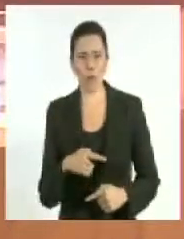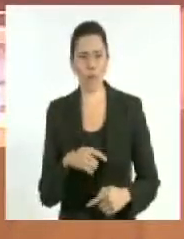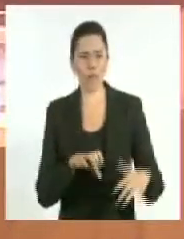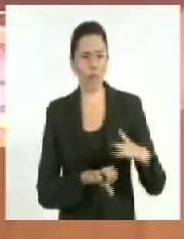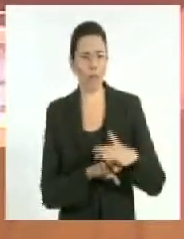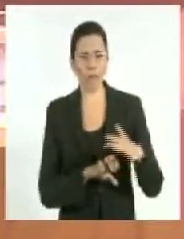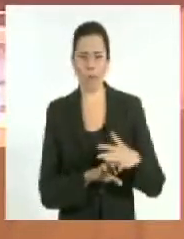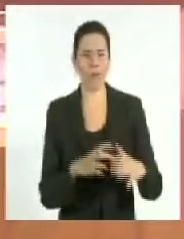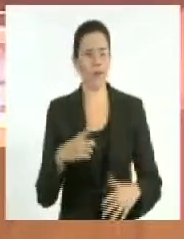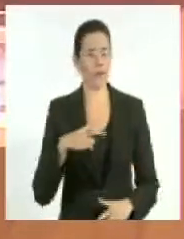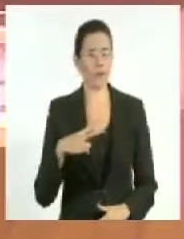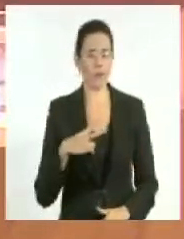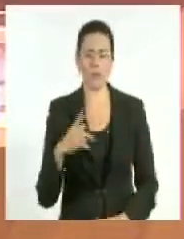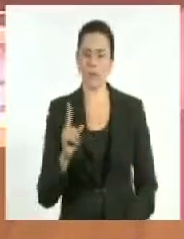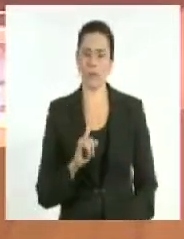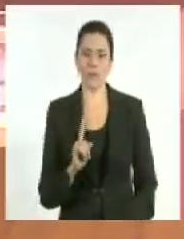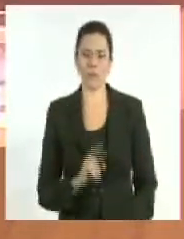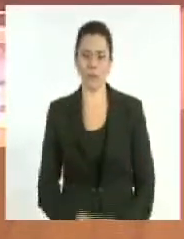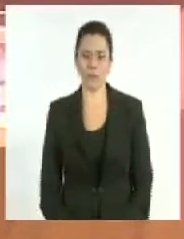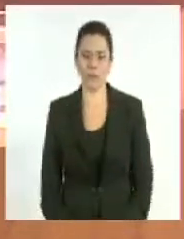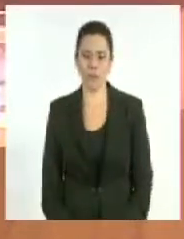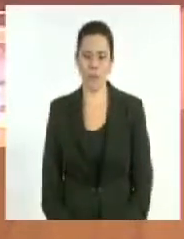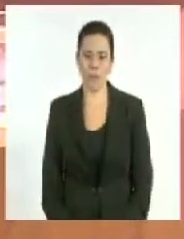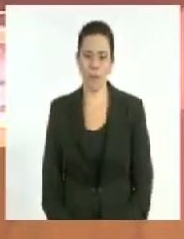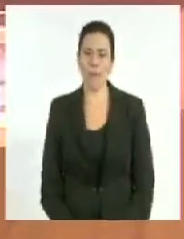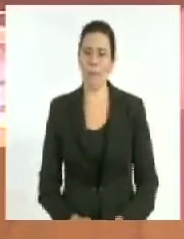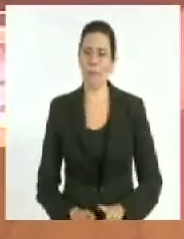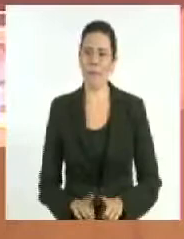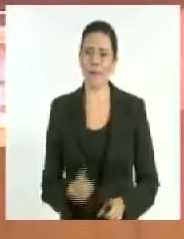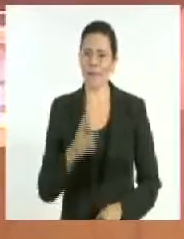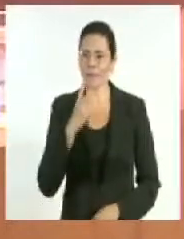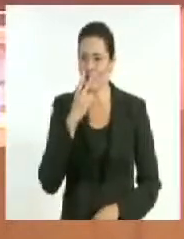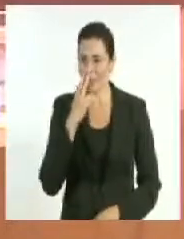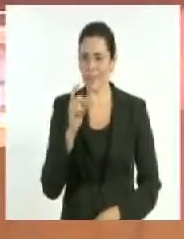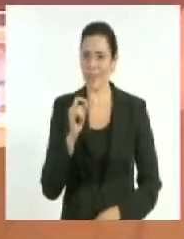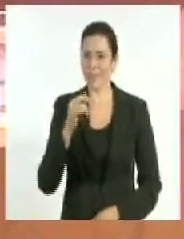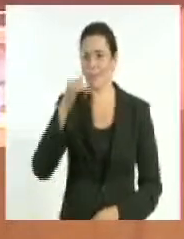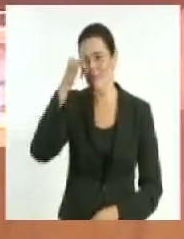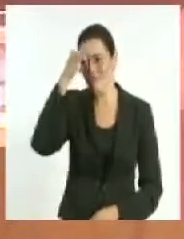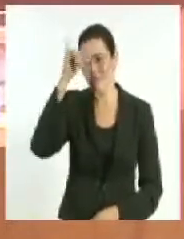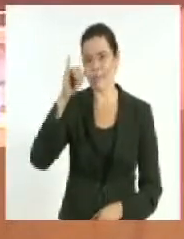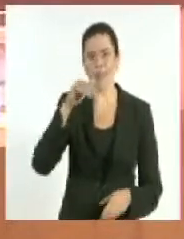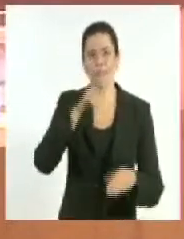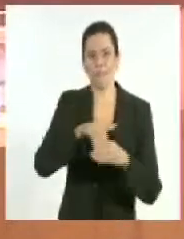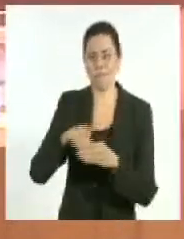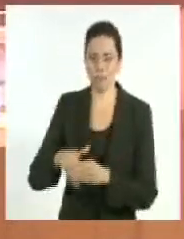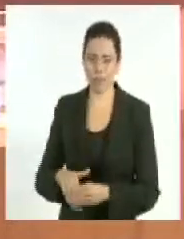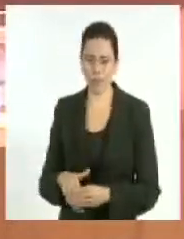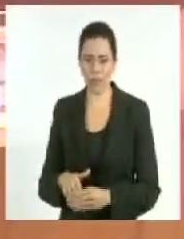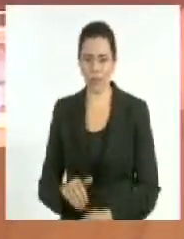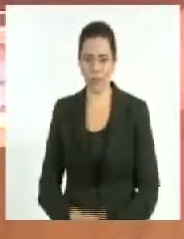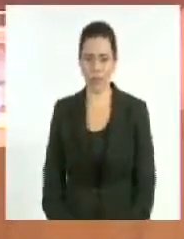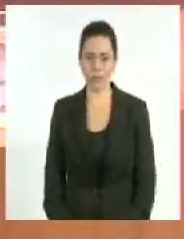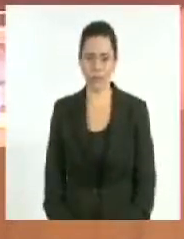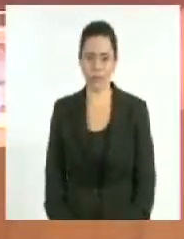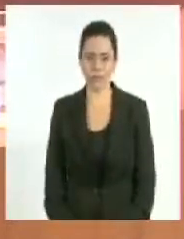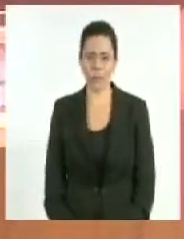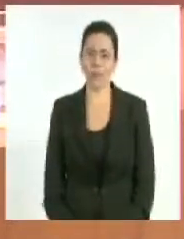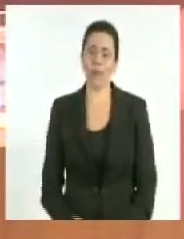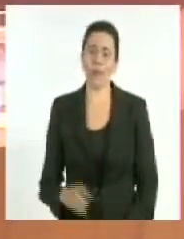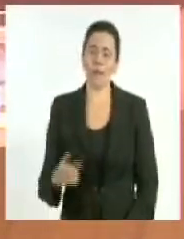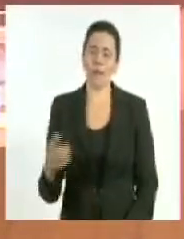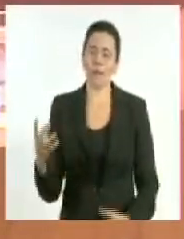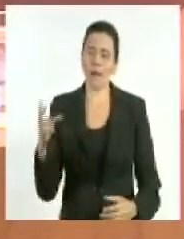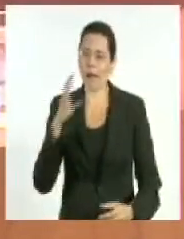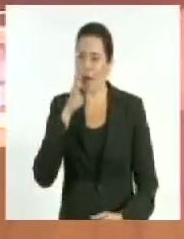bombardeiam o projeto de todas as maneiras para tentar inviabilizar. E uma das questões que eles colocam é a questão da constitucionalidade. Então, quanto à iniciativa, eu acho